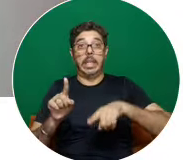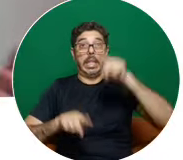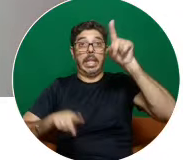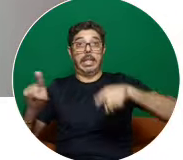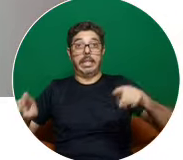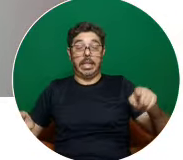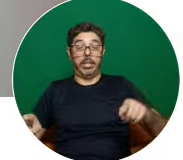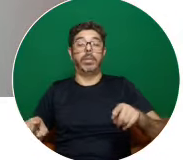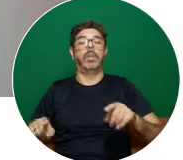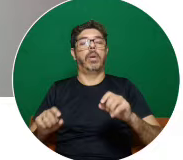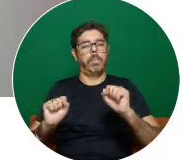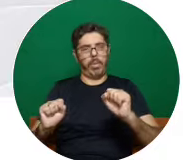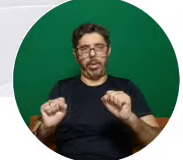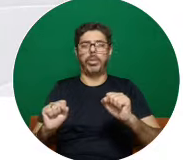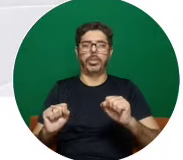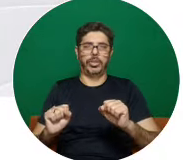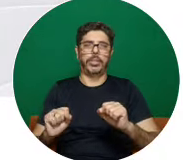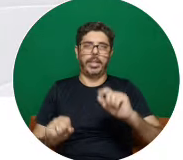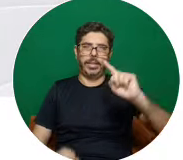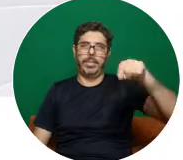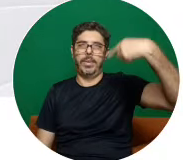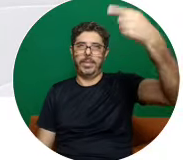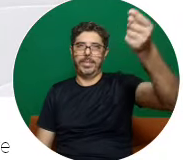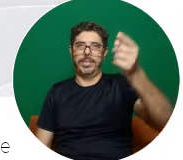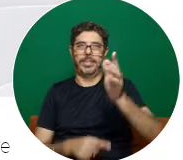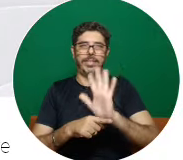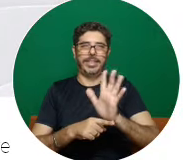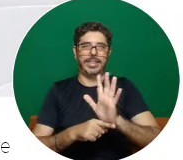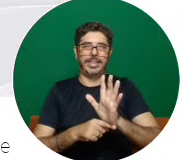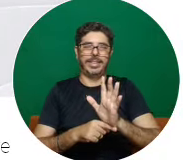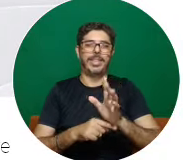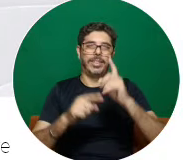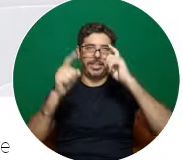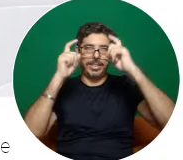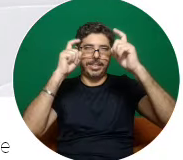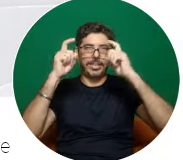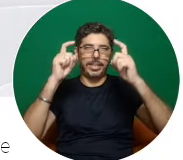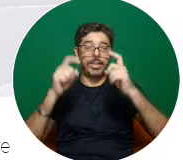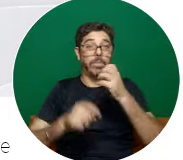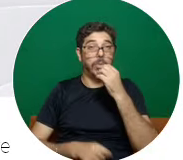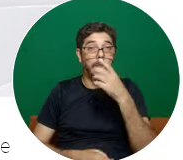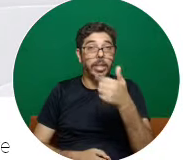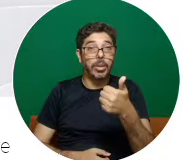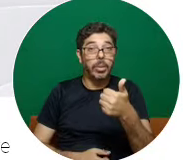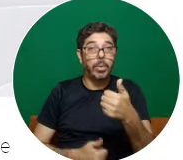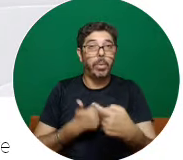isso vai ficar para uma outra discussão. Esse vídeo termina por aqui. Se você gostou, dê